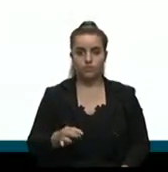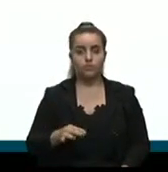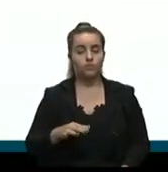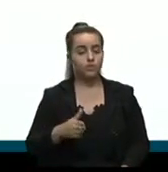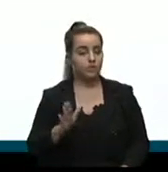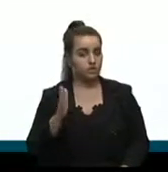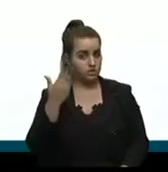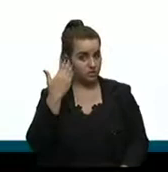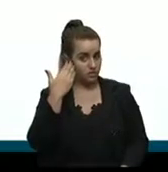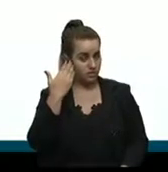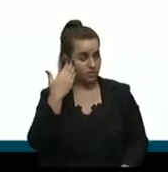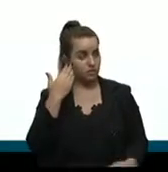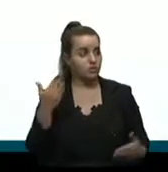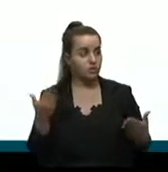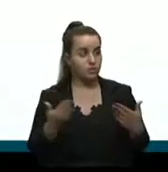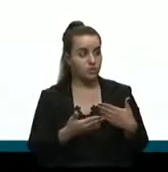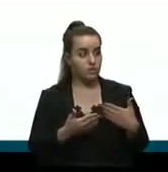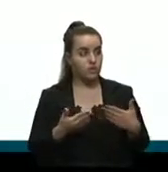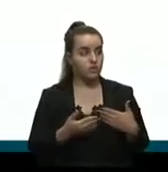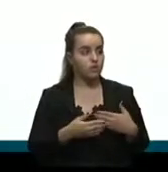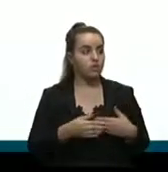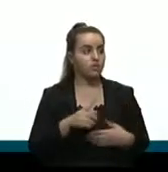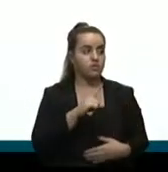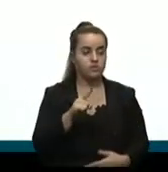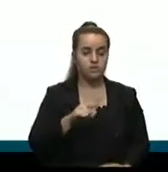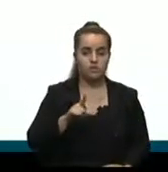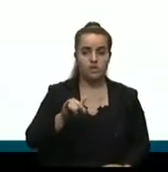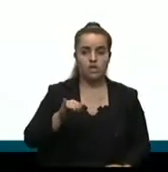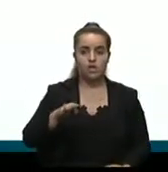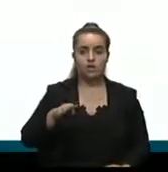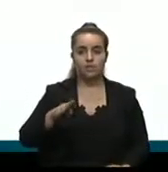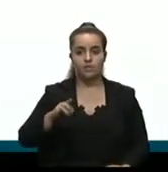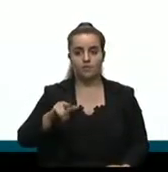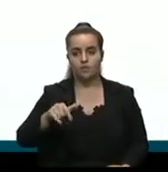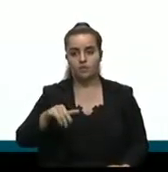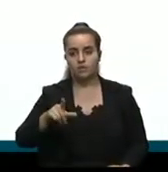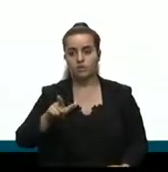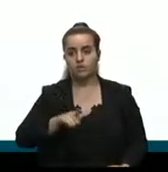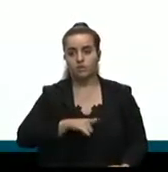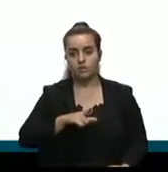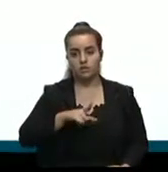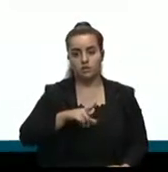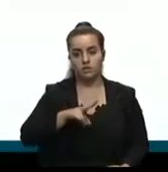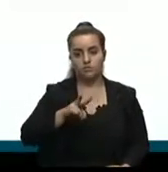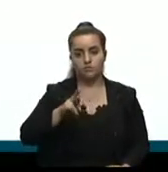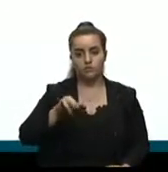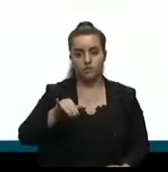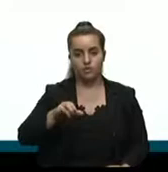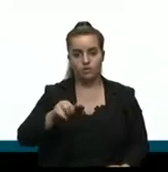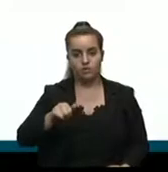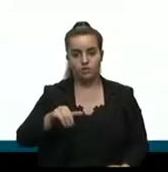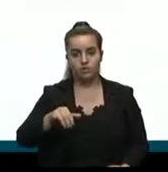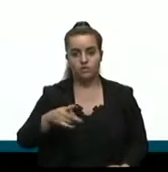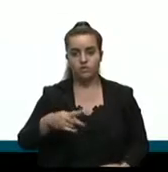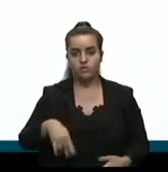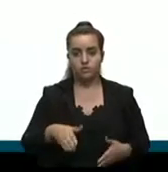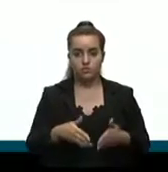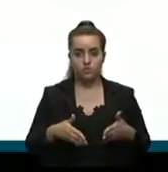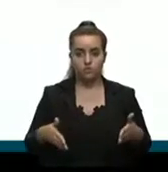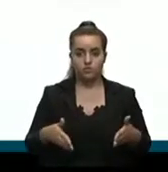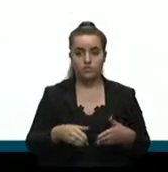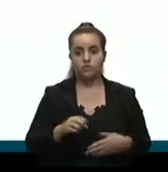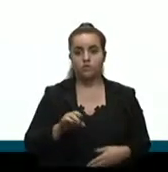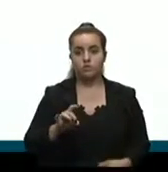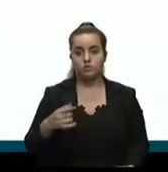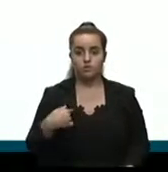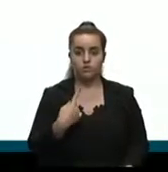Tendo, então, o Z lambda, tendo a variância e tendo o tamanho da amostra, basta substituirmos